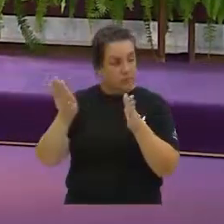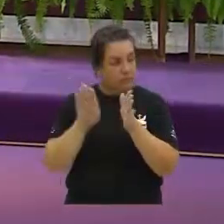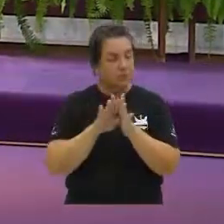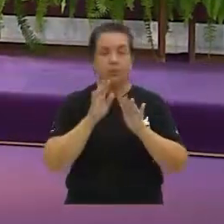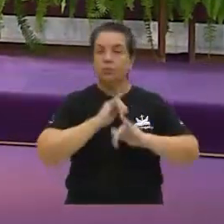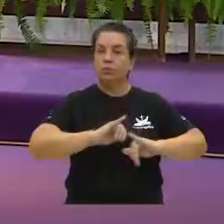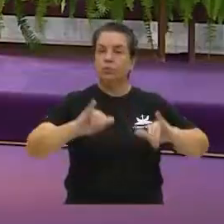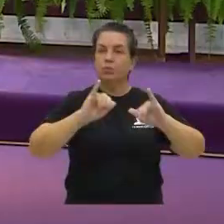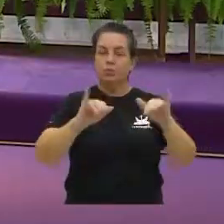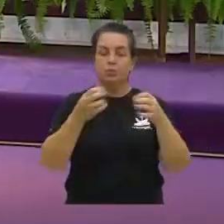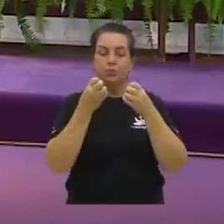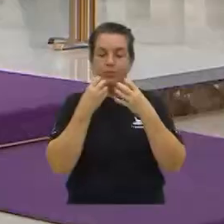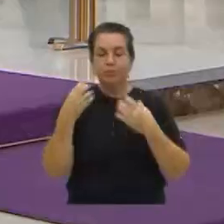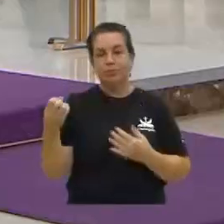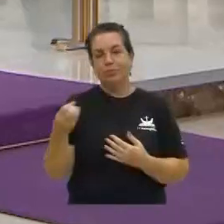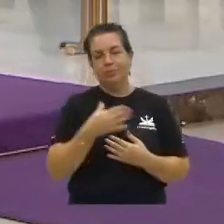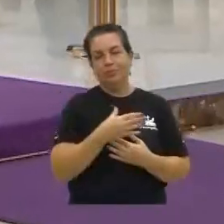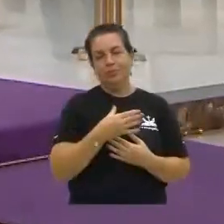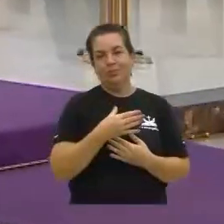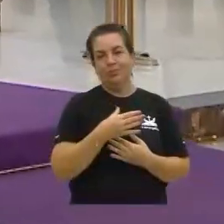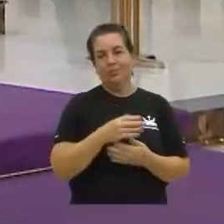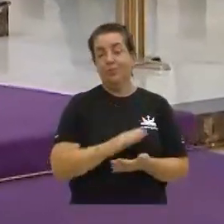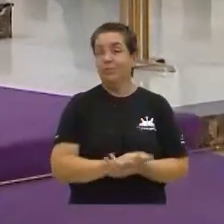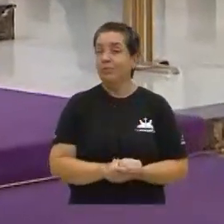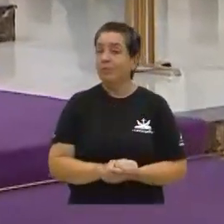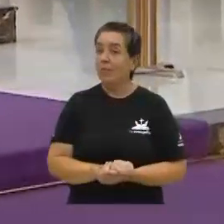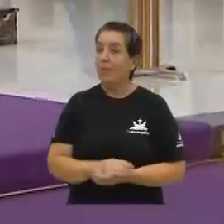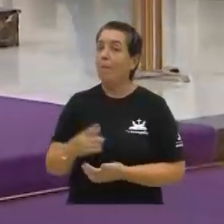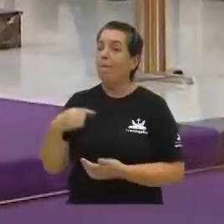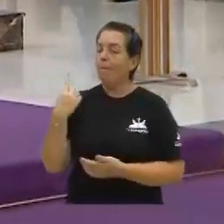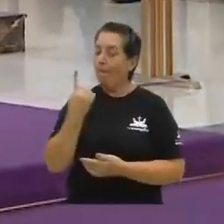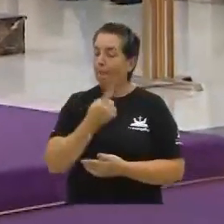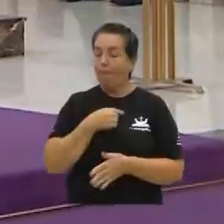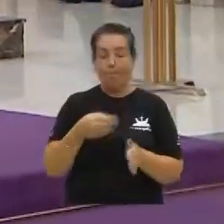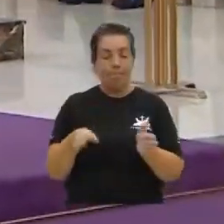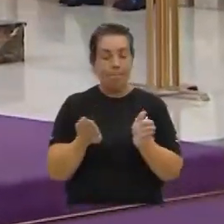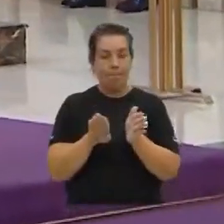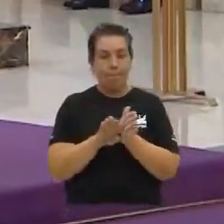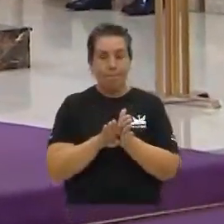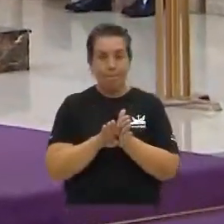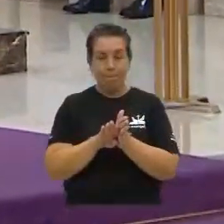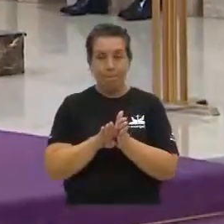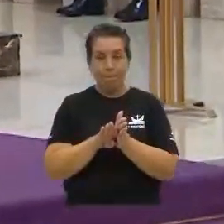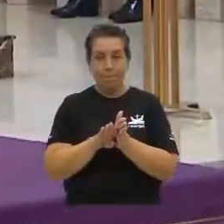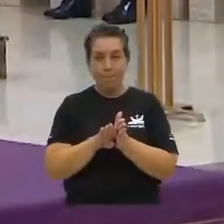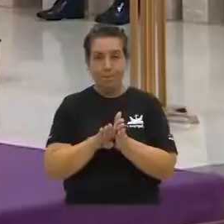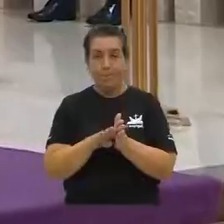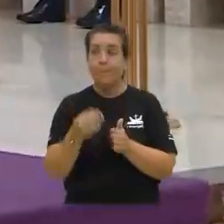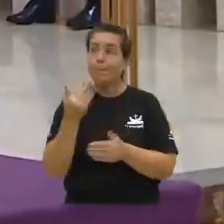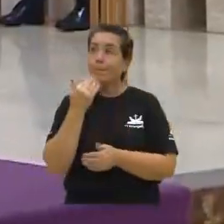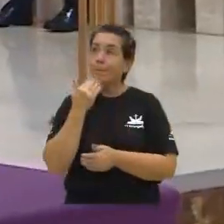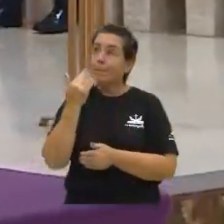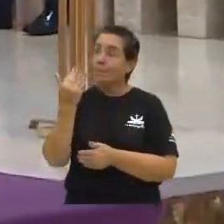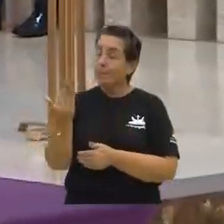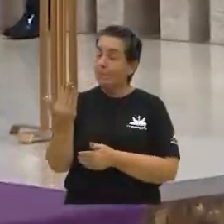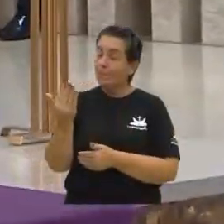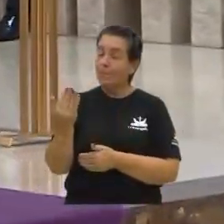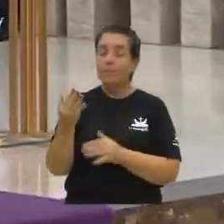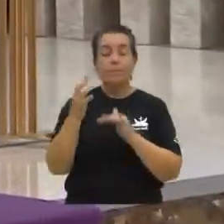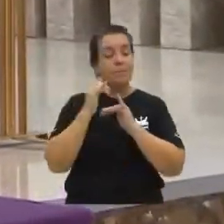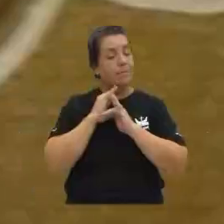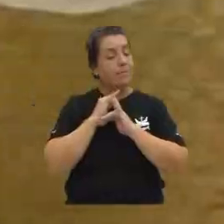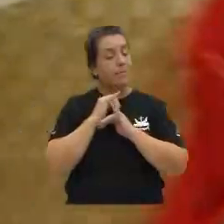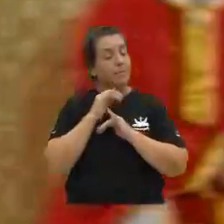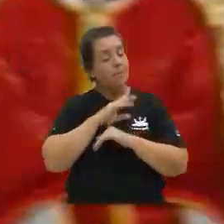boa nova. O reino de Deus não chega com os apelos, os clamores